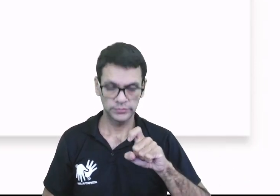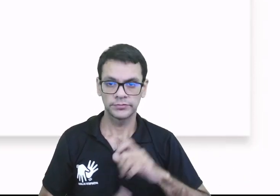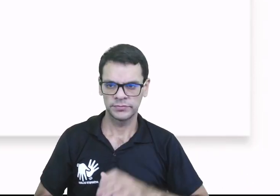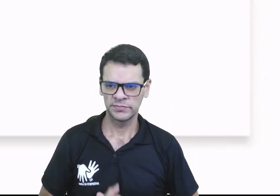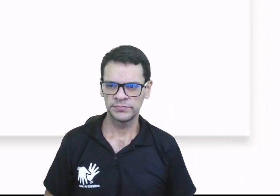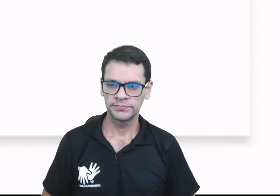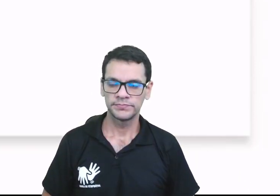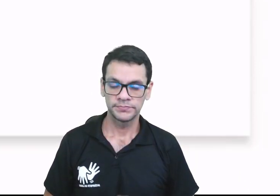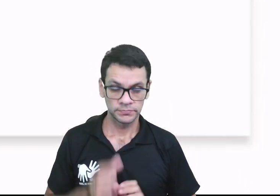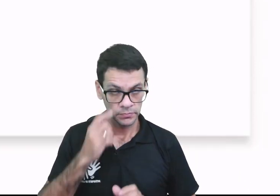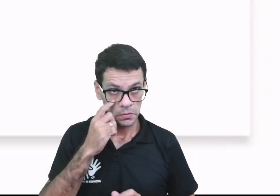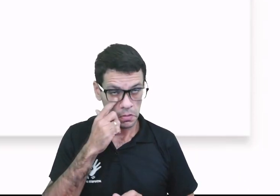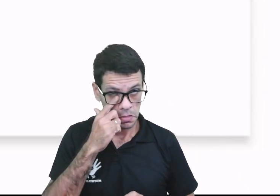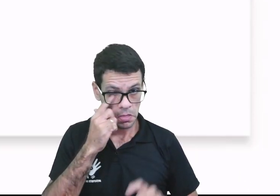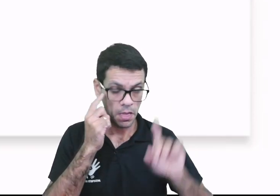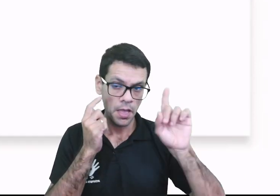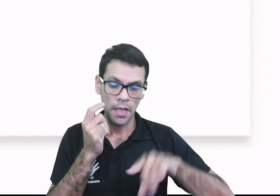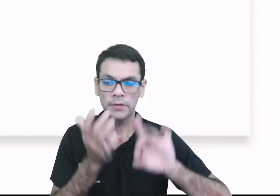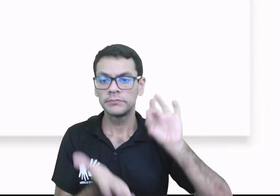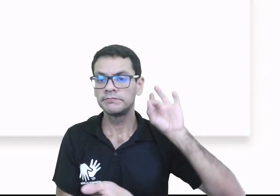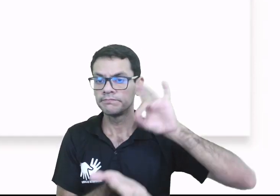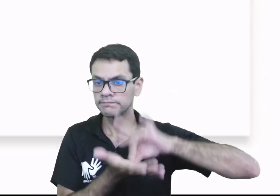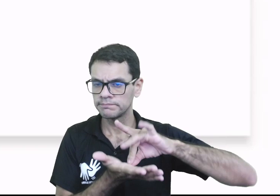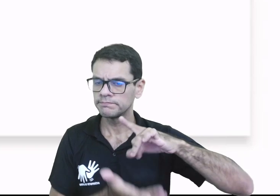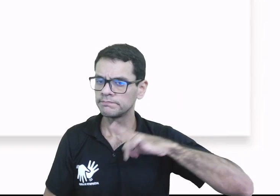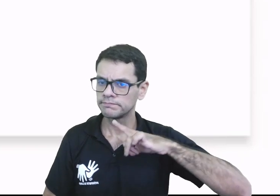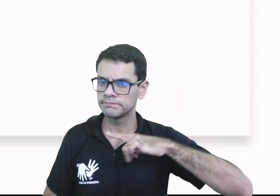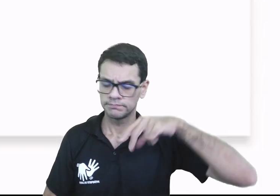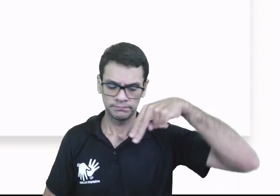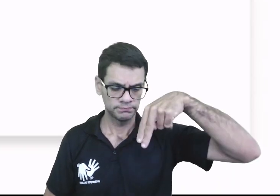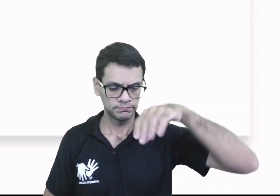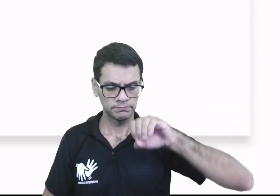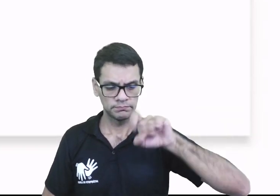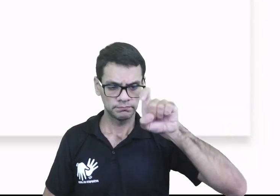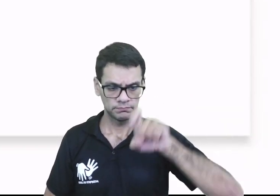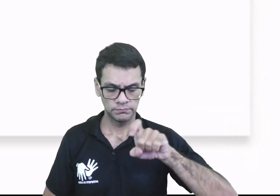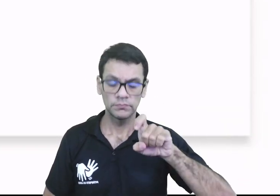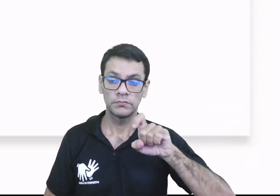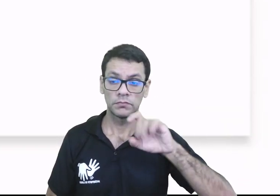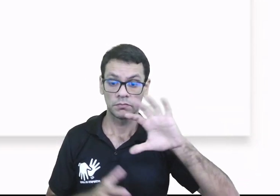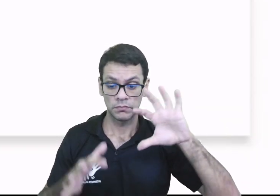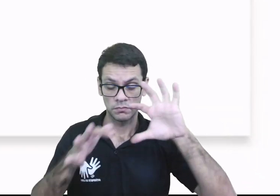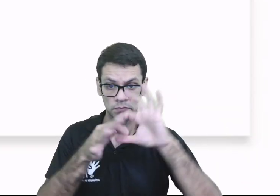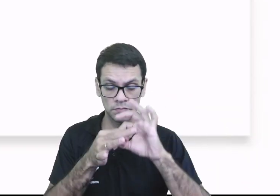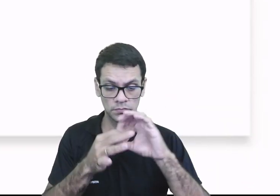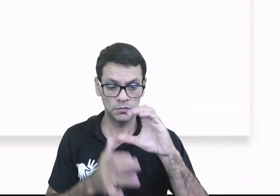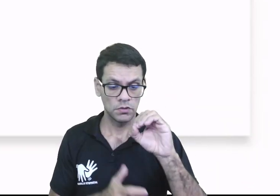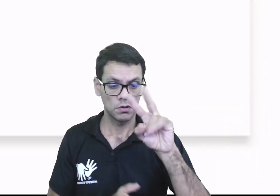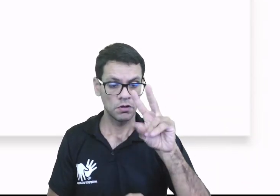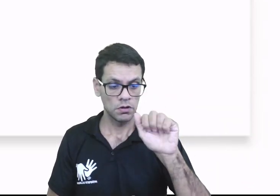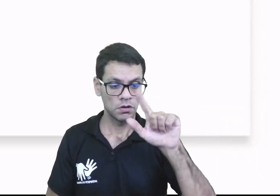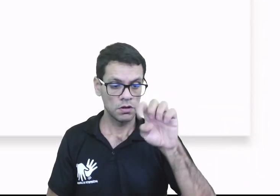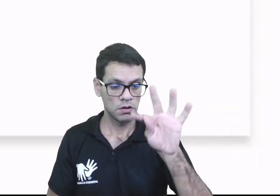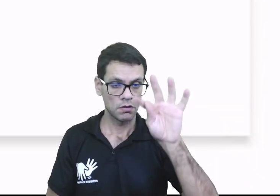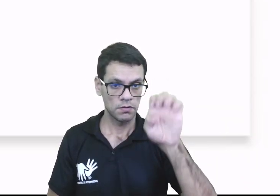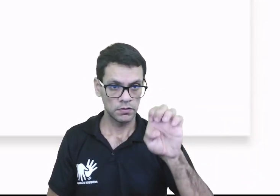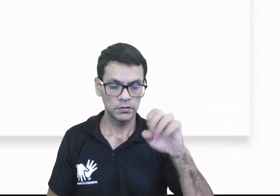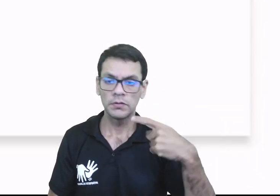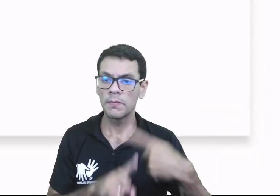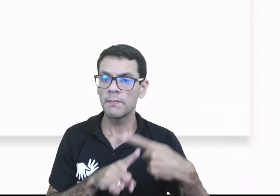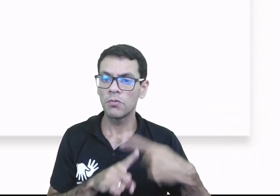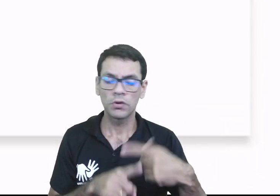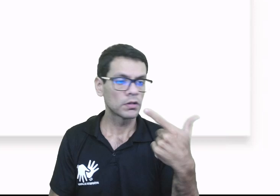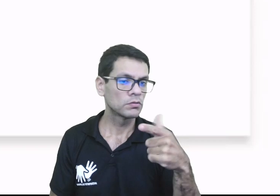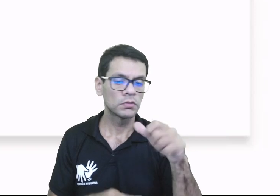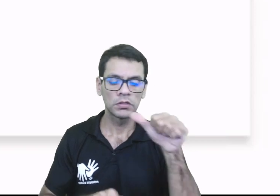que é uma carga real. Quando a gente tem o NOx para ligações covalentes, essa é uma carga aparente porque não existe